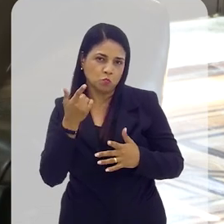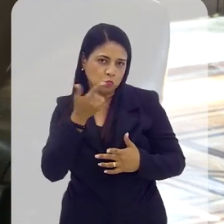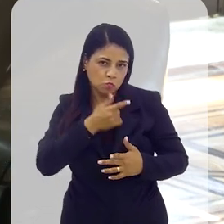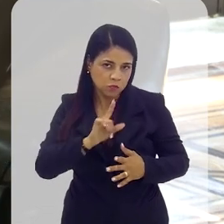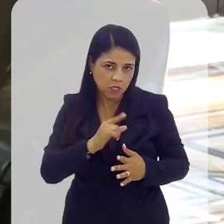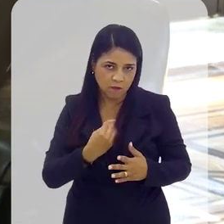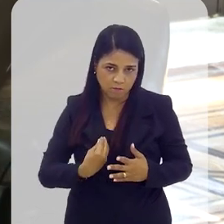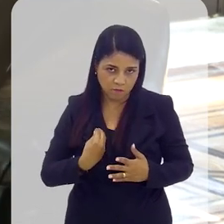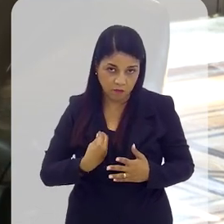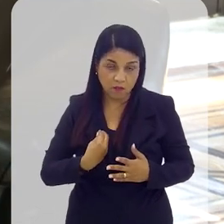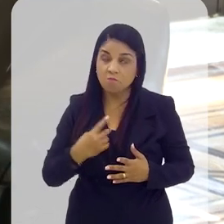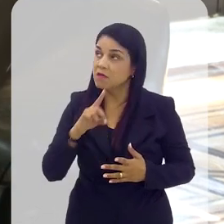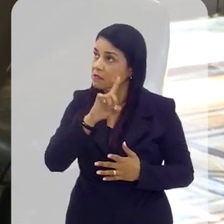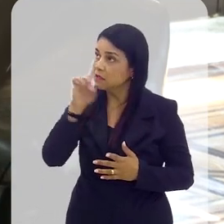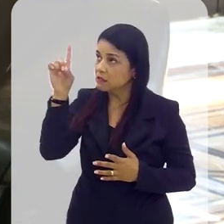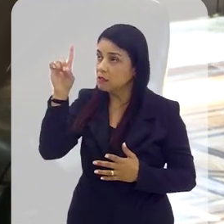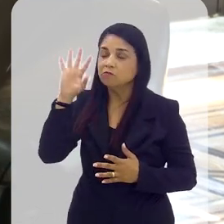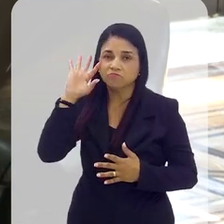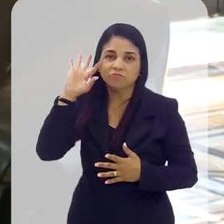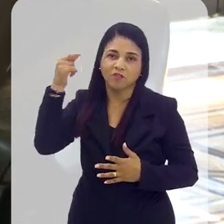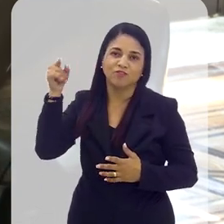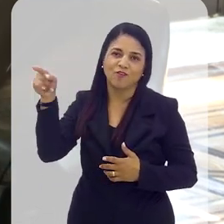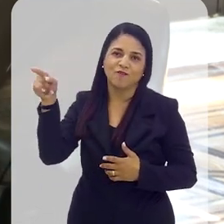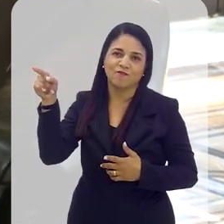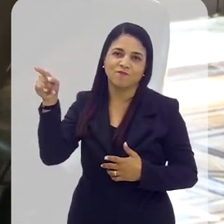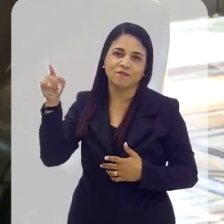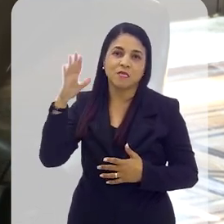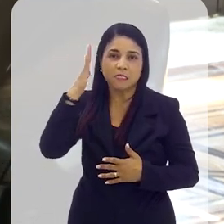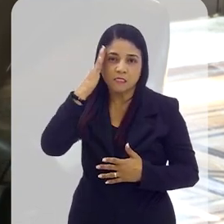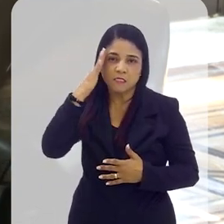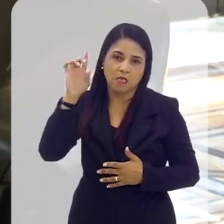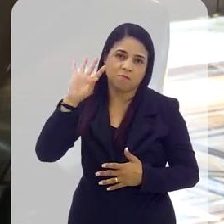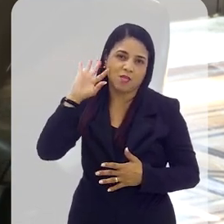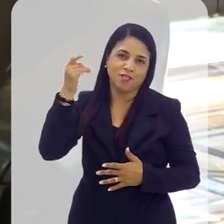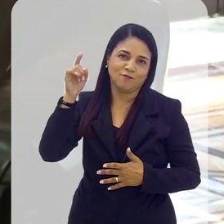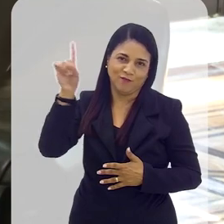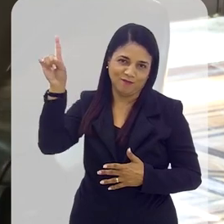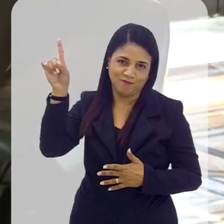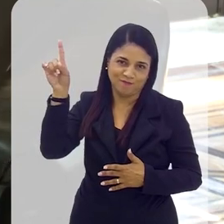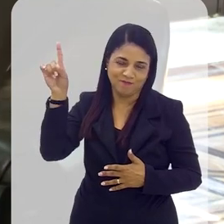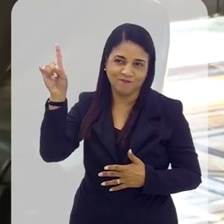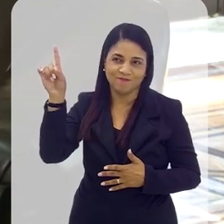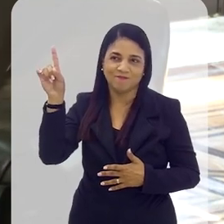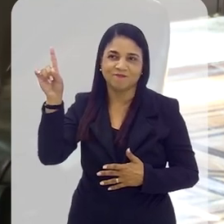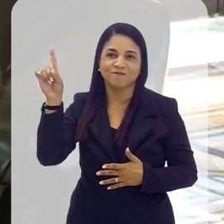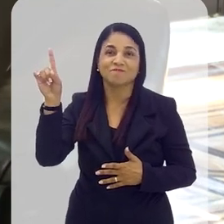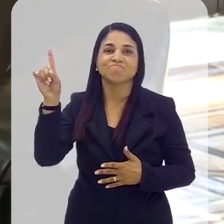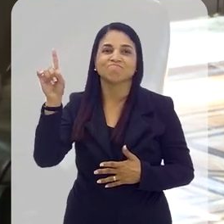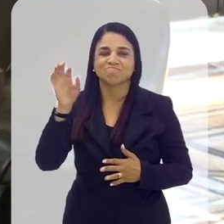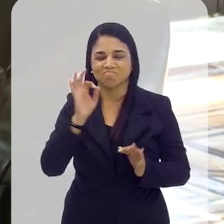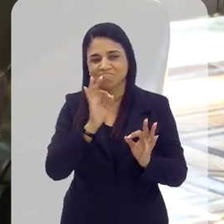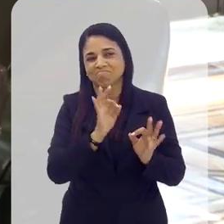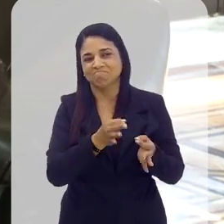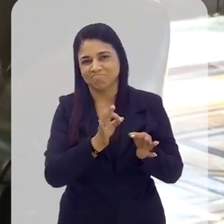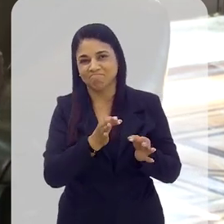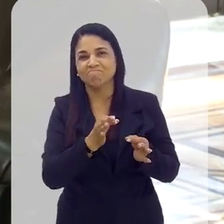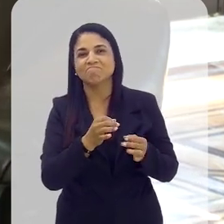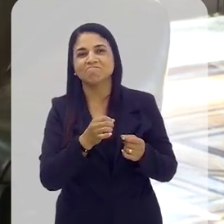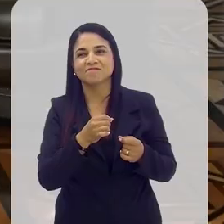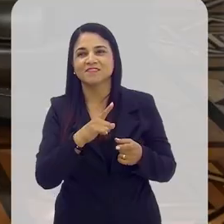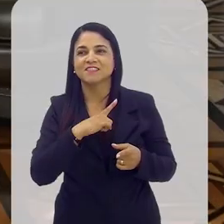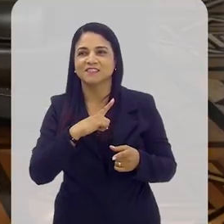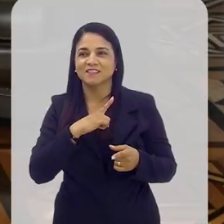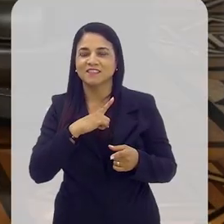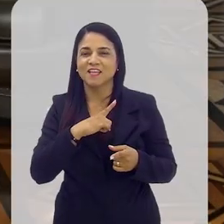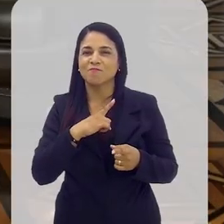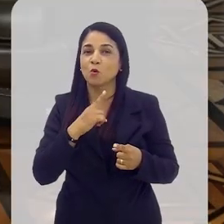E quando a gente fala, Senhor, isso eu não resolvo. Aí ele vai lá e fala, eu sei que você não resolve. Então eu vou resolver para você. Meu Deus, e tem